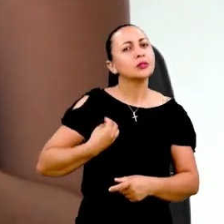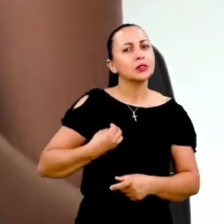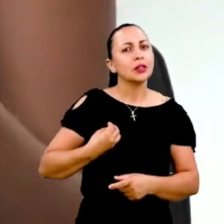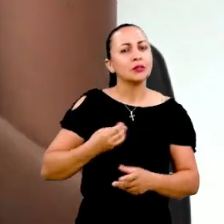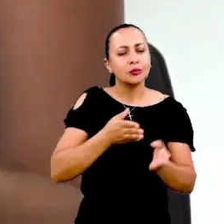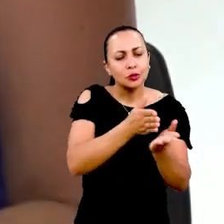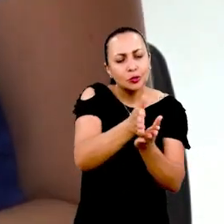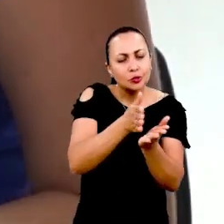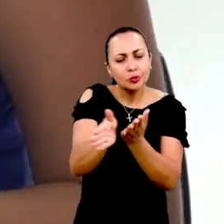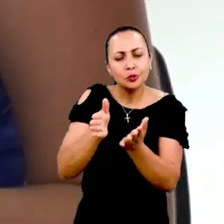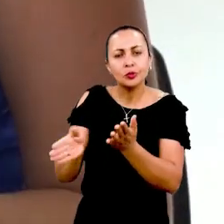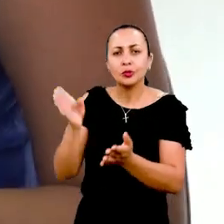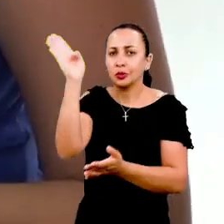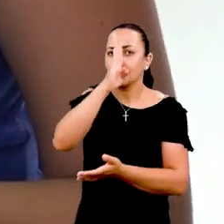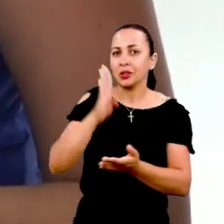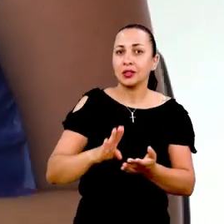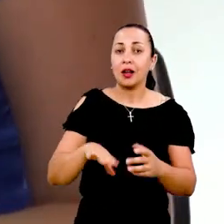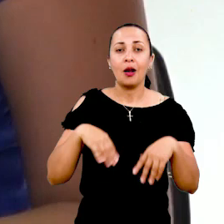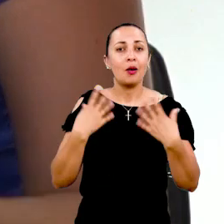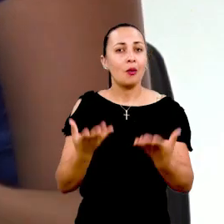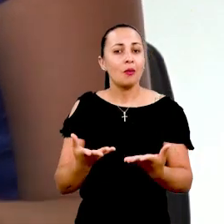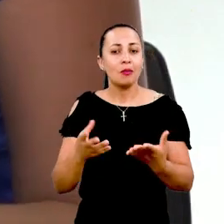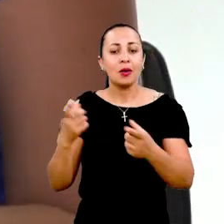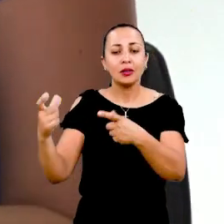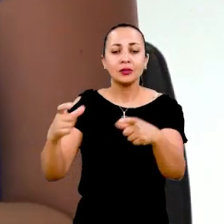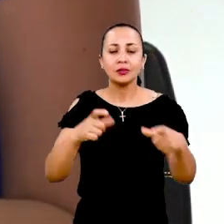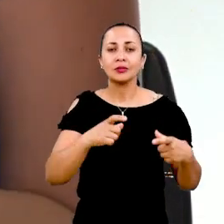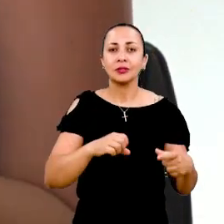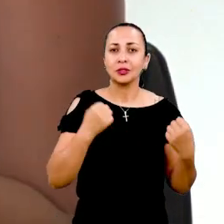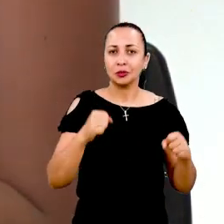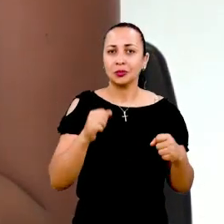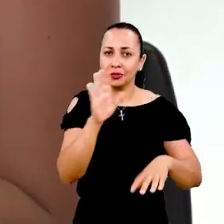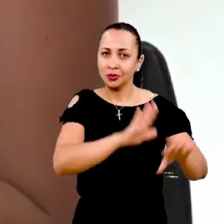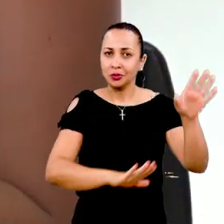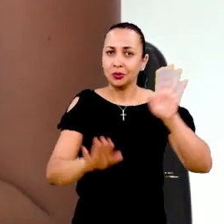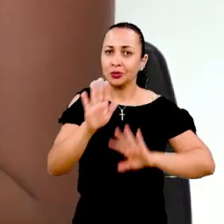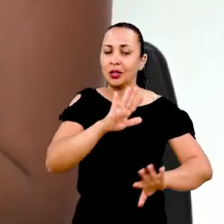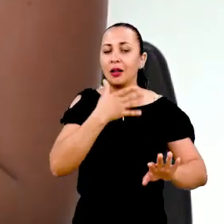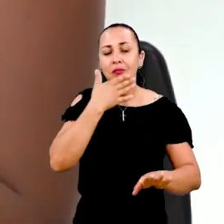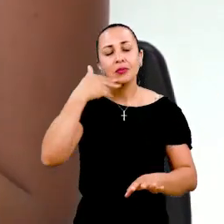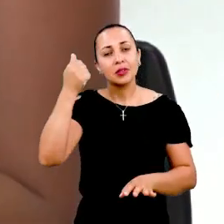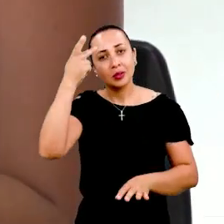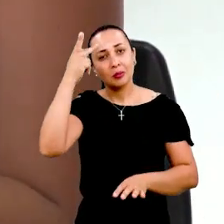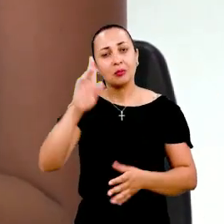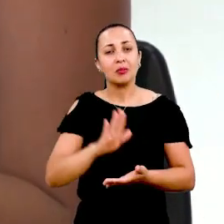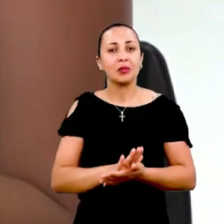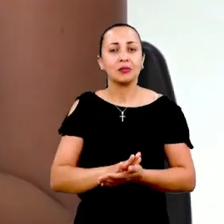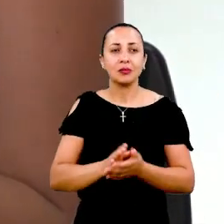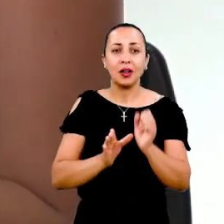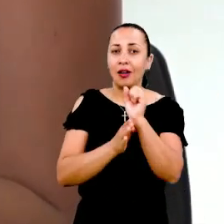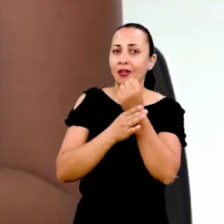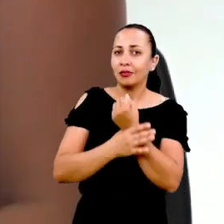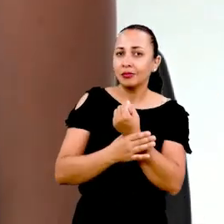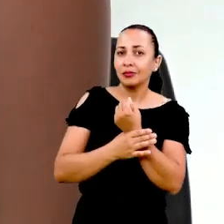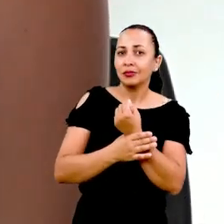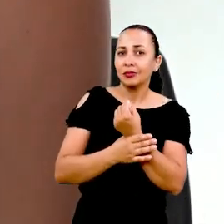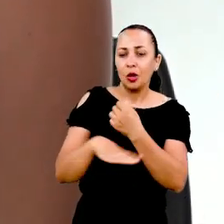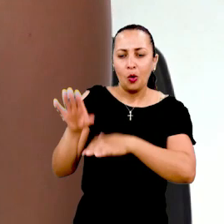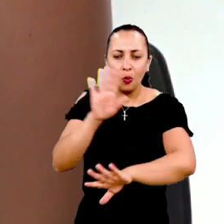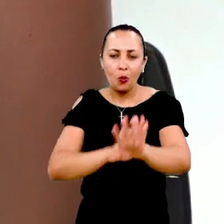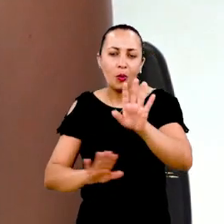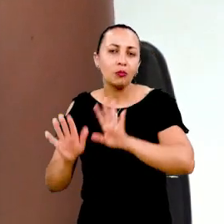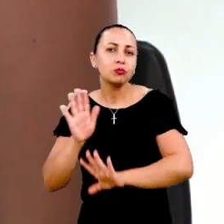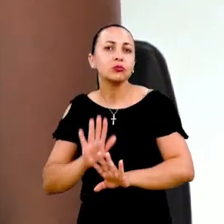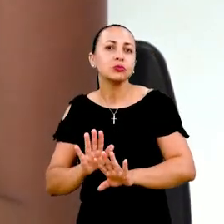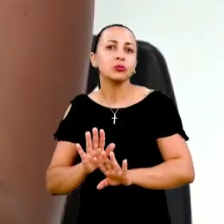cavalos marinhos, né, da distribuição dos cavalos marinhos no Brasil e de quais são essas áreas que devem ser cuidadas melhor para garantir a